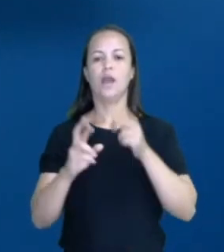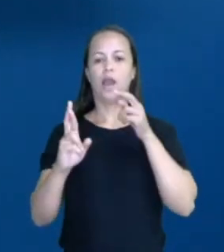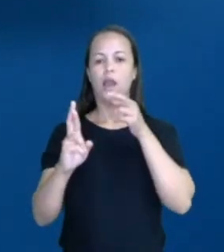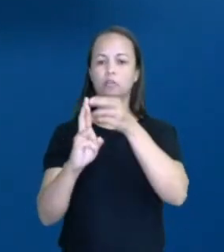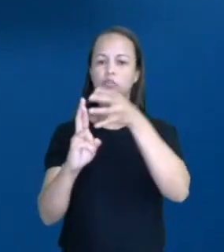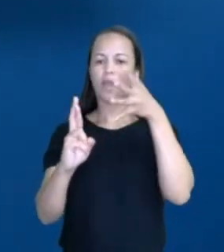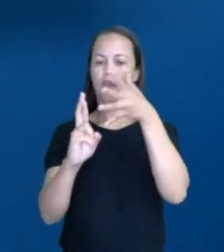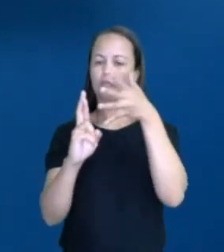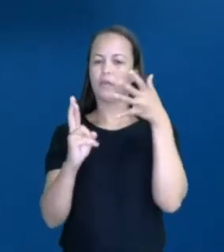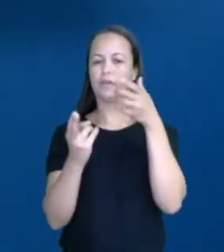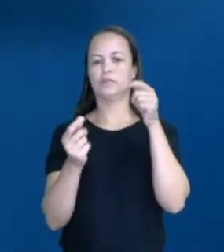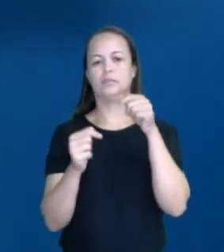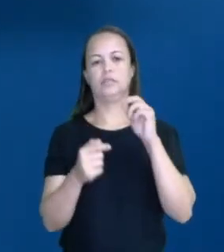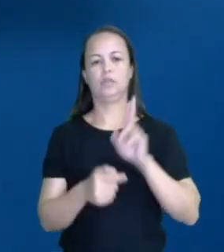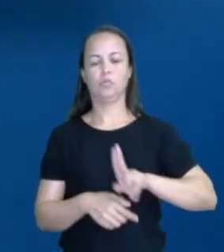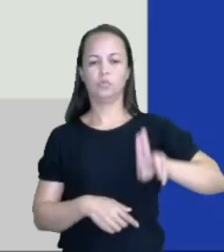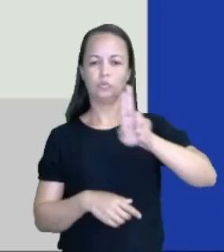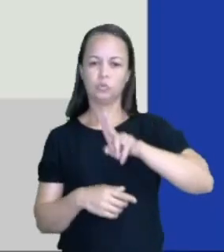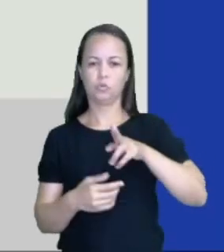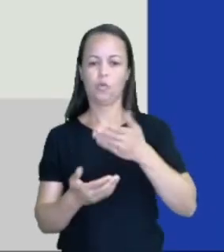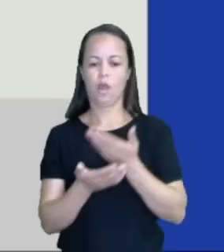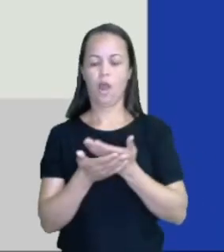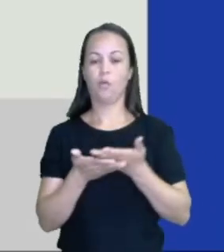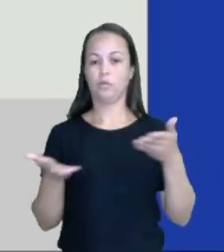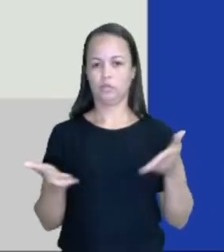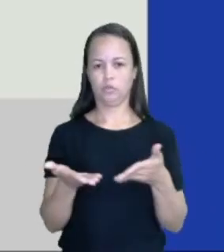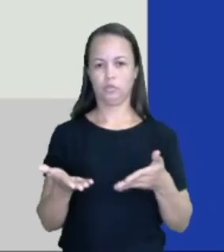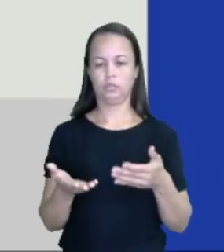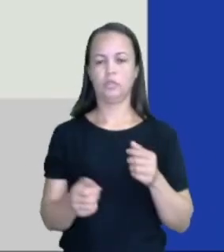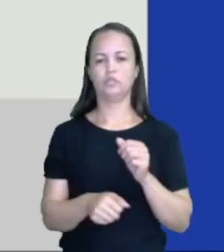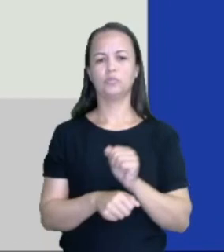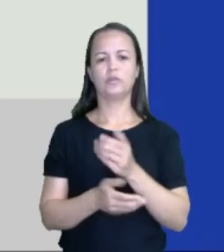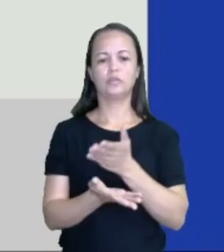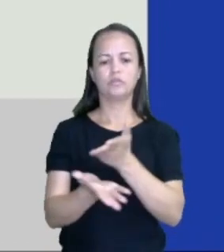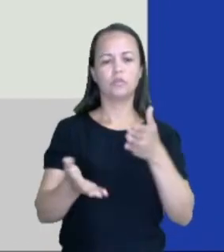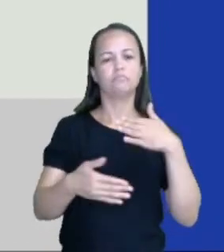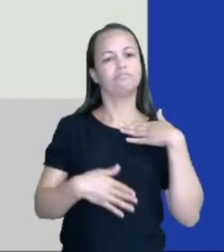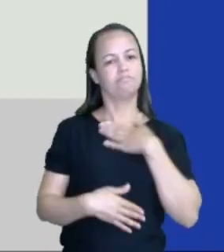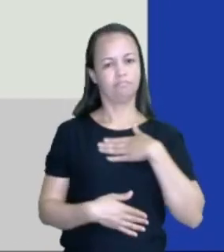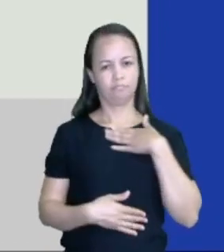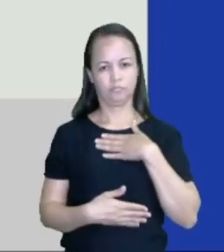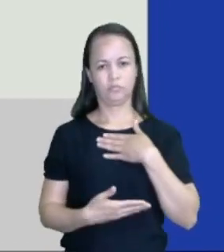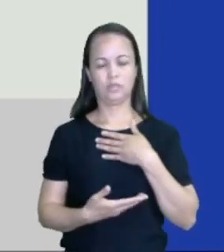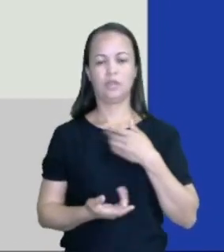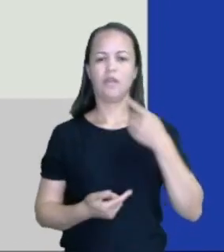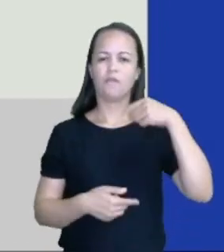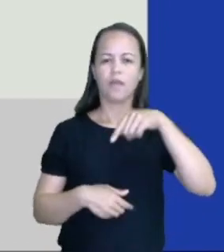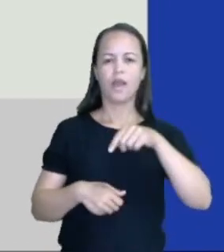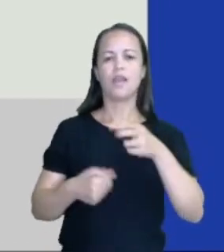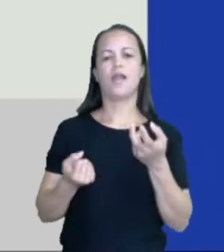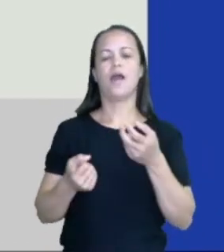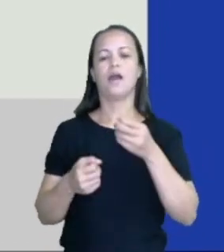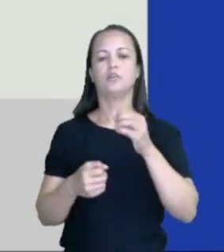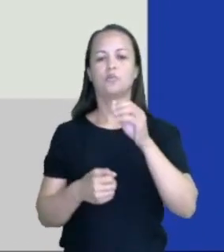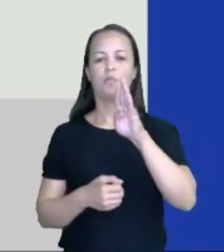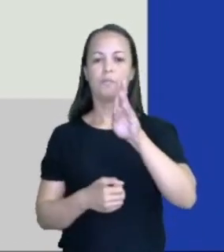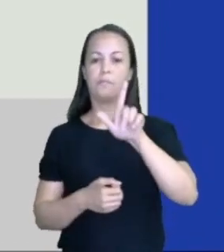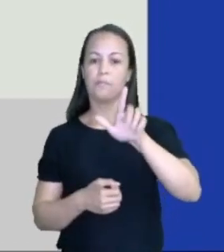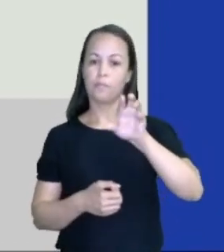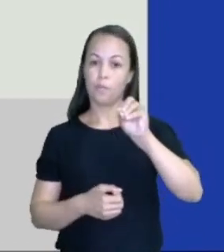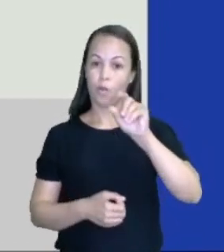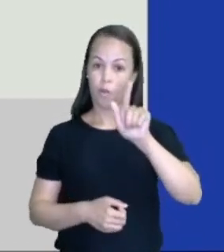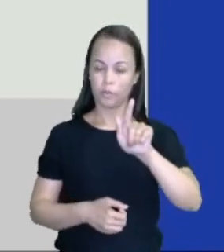gente usou para a nossa aula de hoje e eu espero que vocês gostem. Vai lá no blog, né? Pega